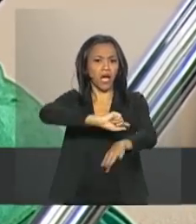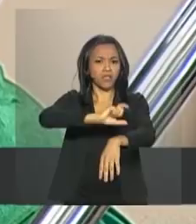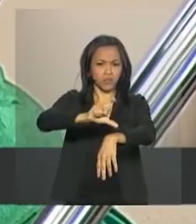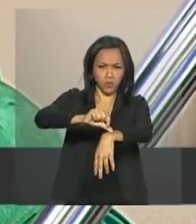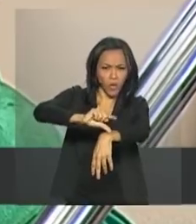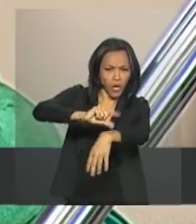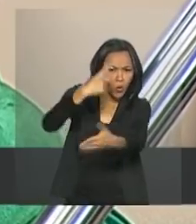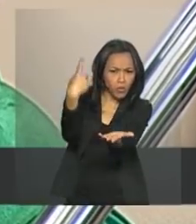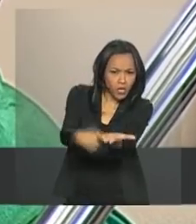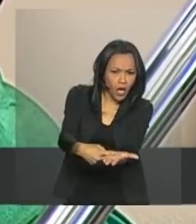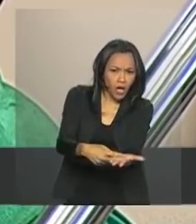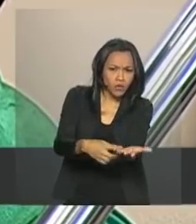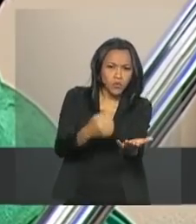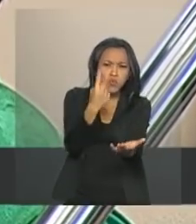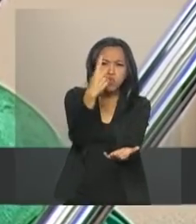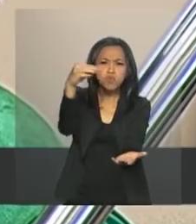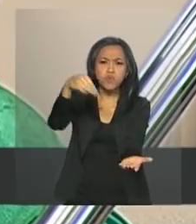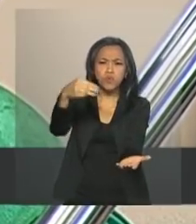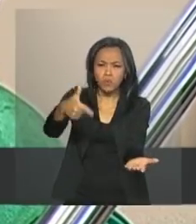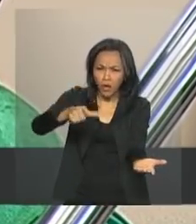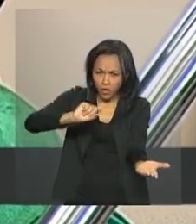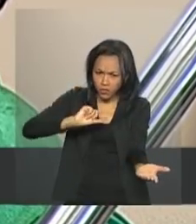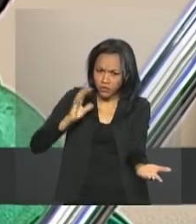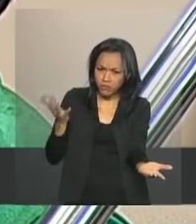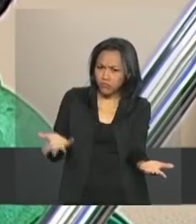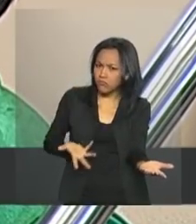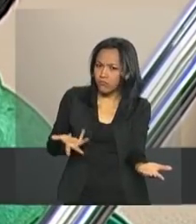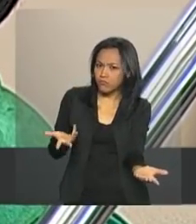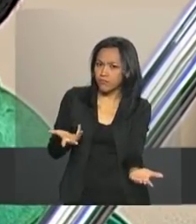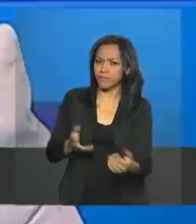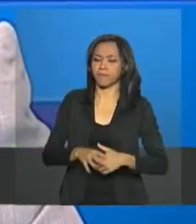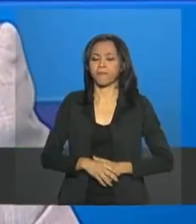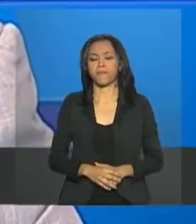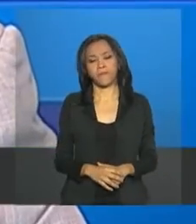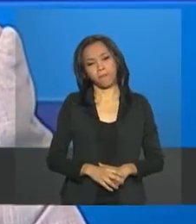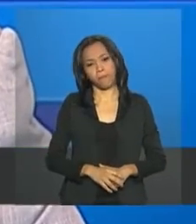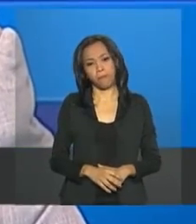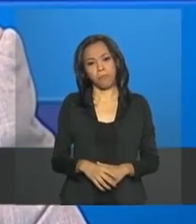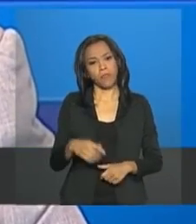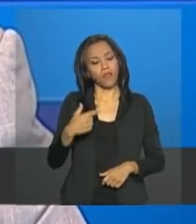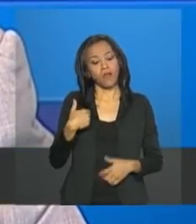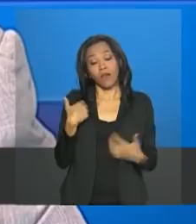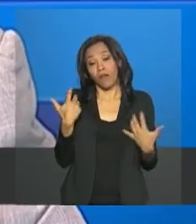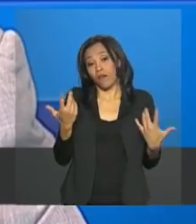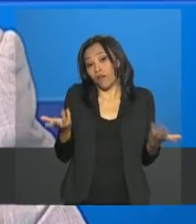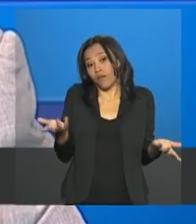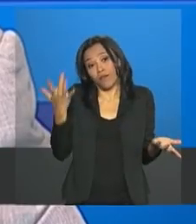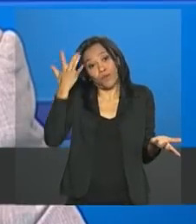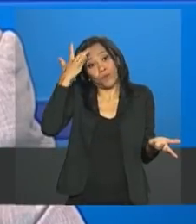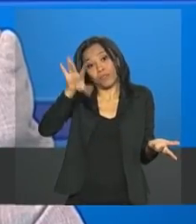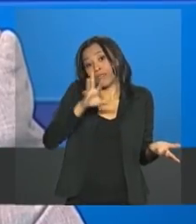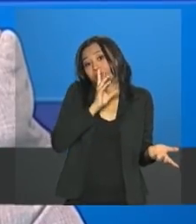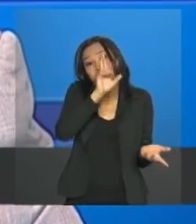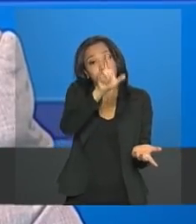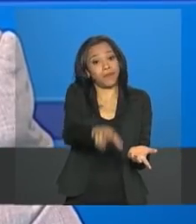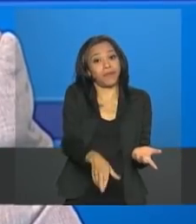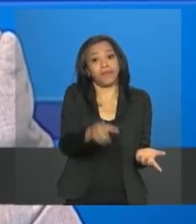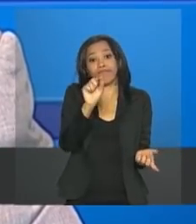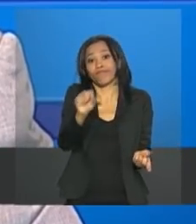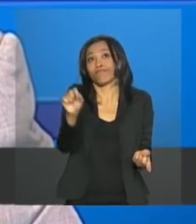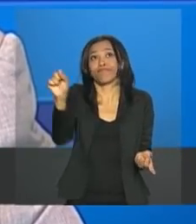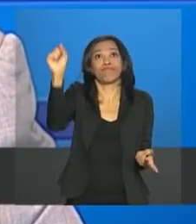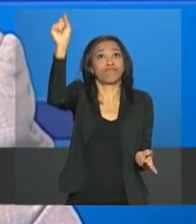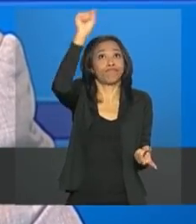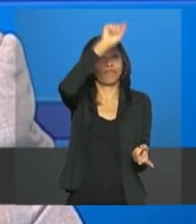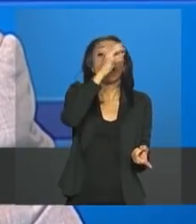determinado um minuto antes não consigo dizer sobre casos pontuais nós receberemos as